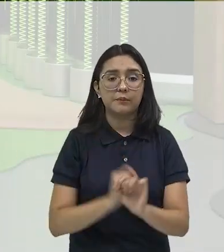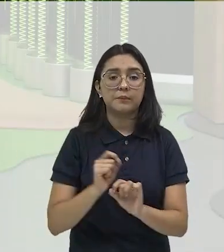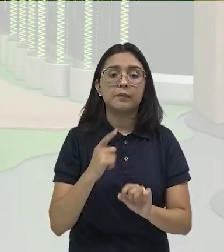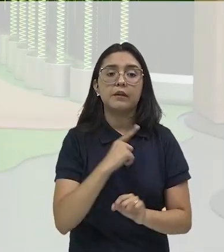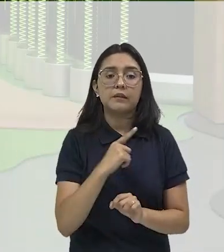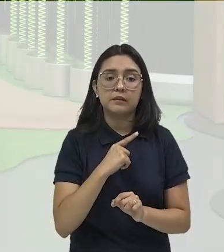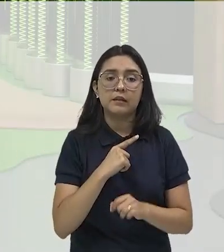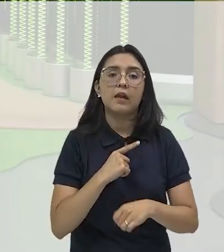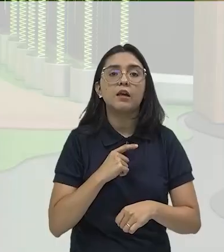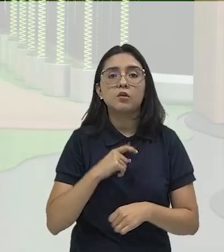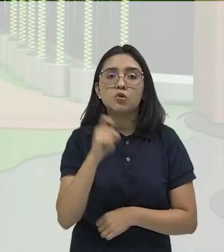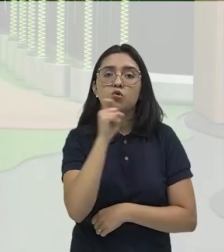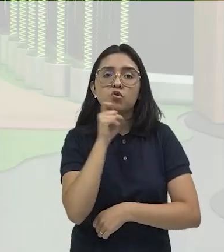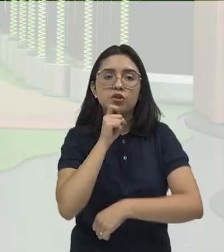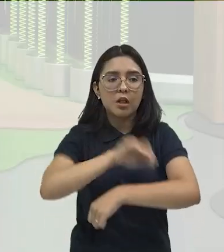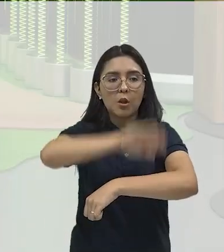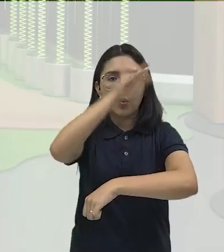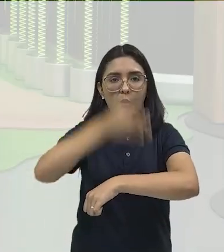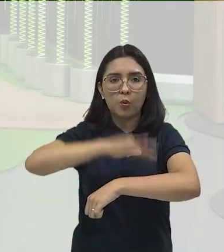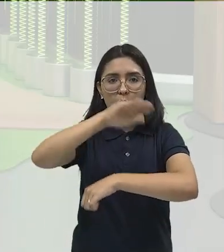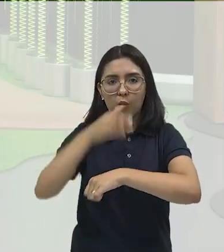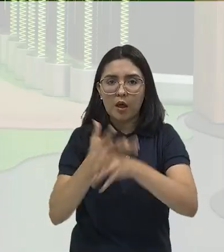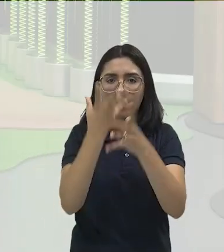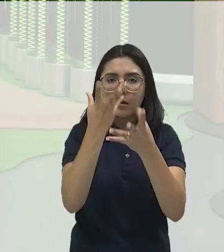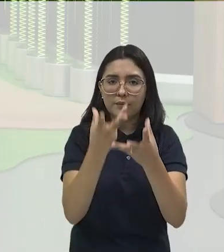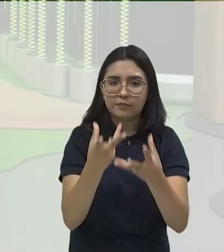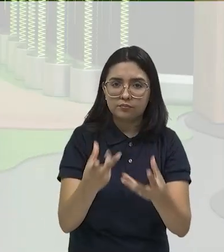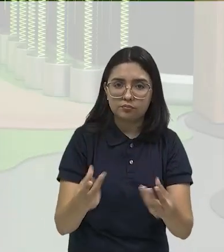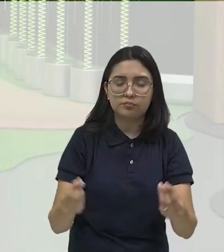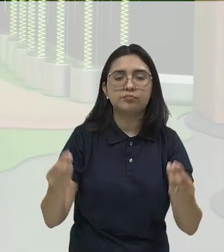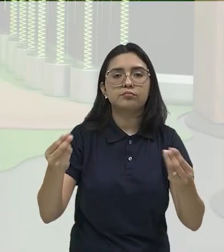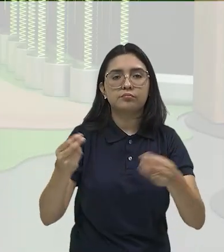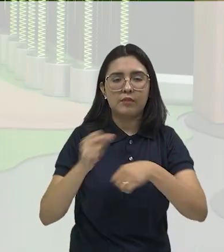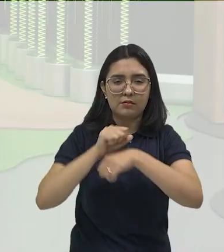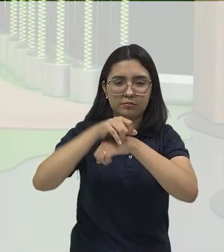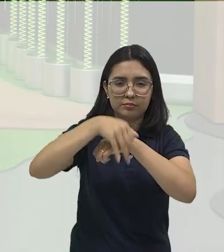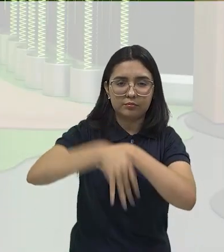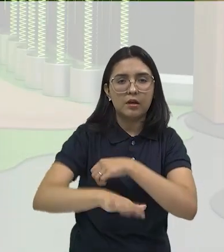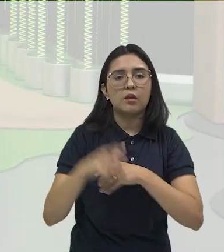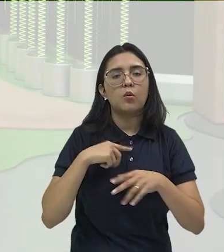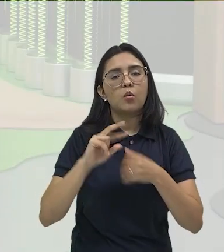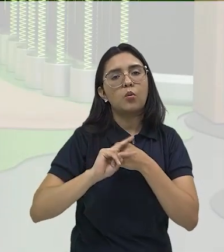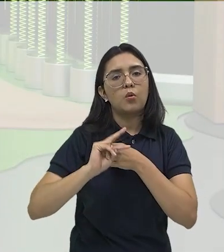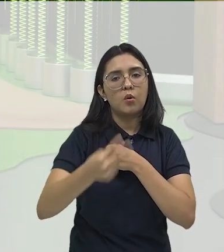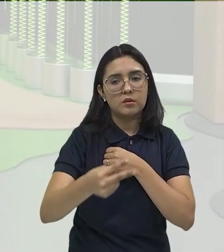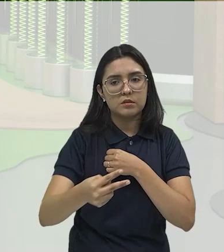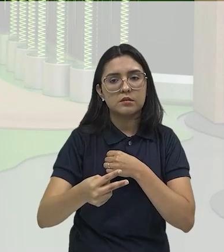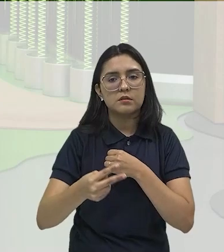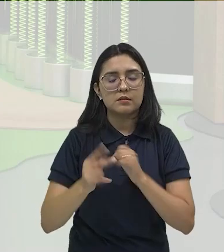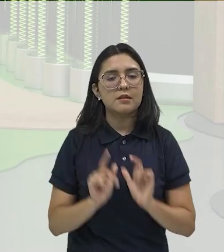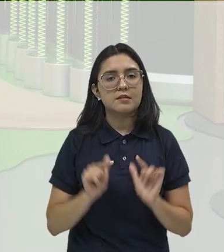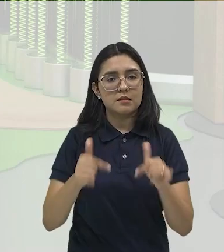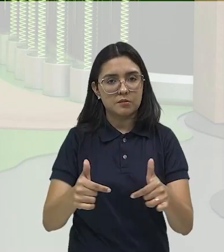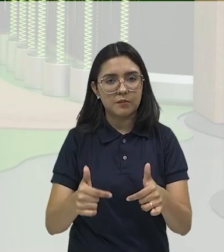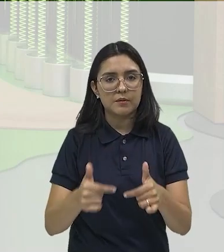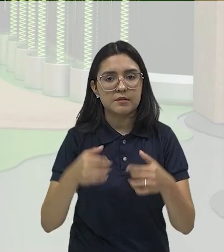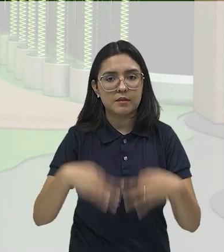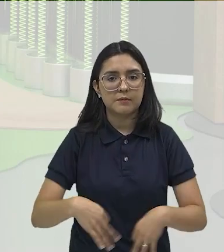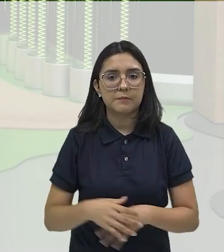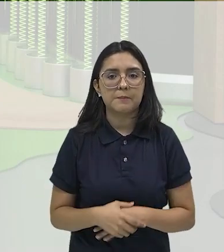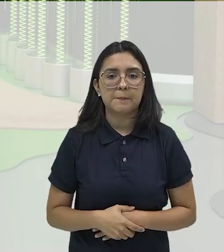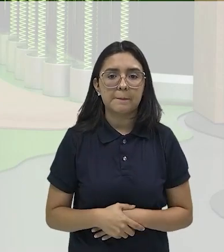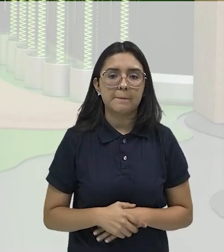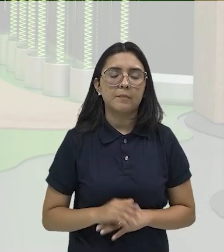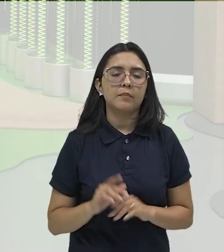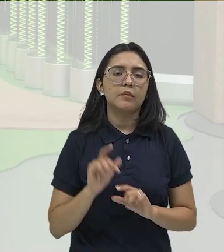o degelo das calotas polares como consequência dessas atividades, né? E